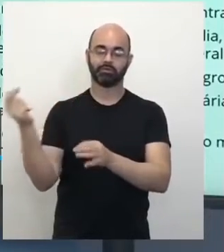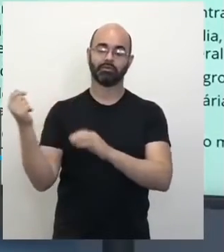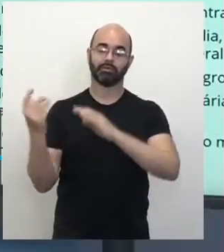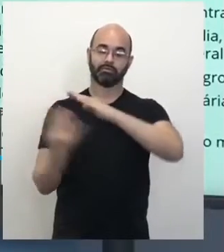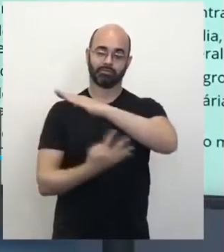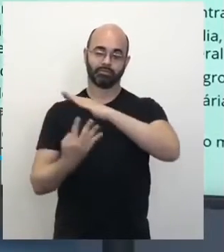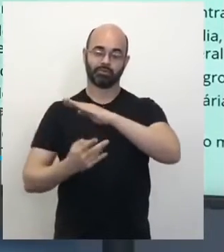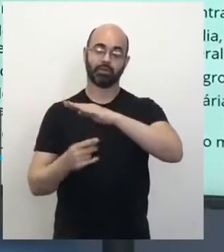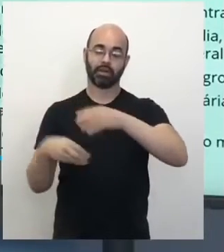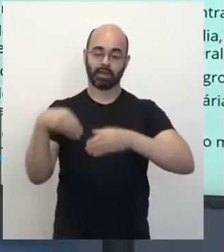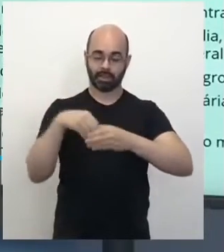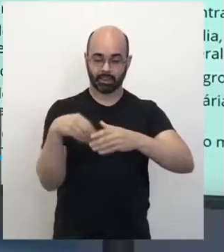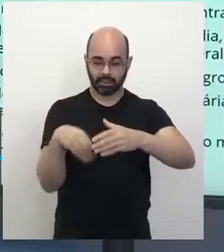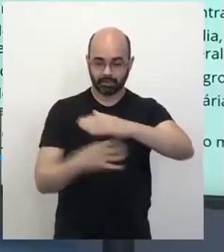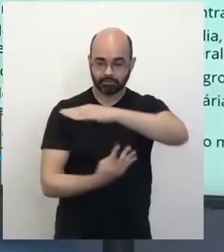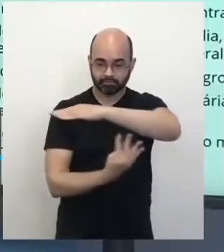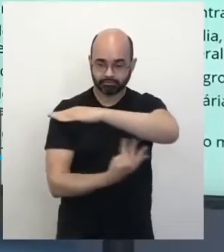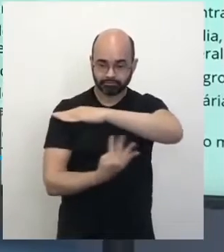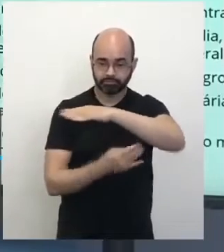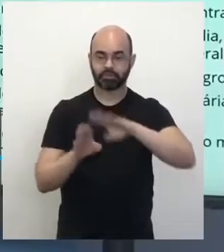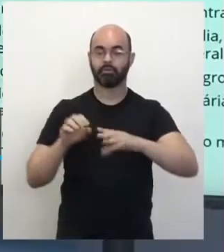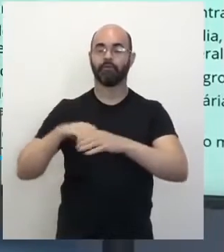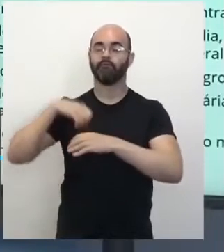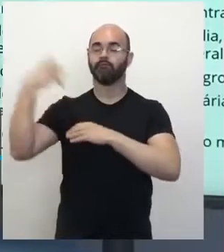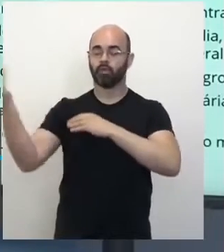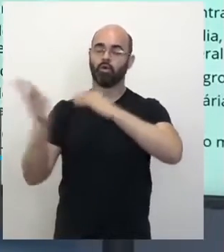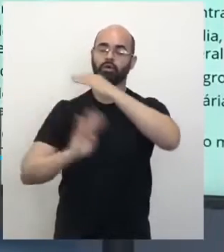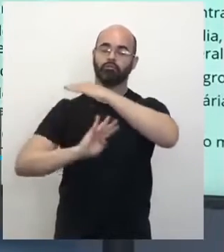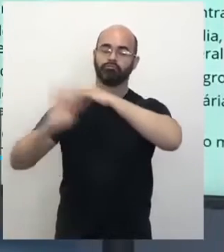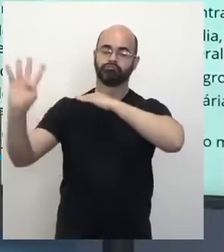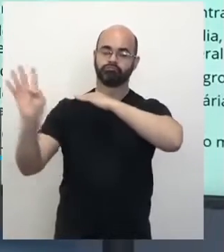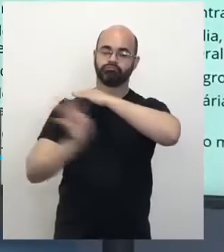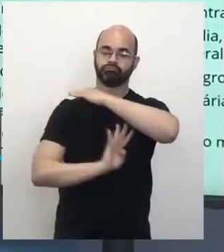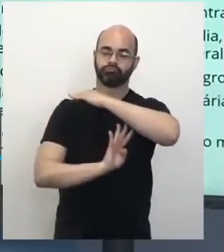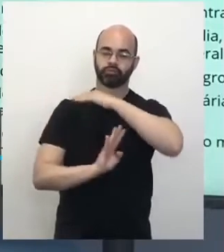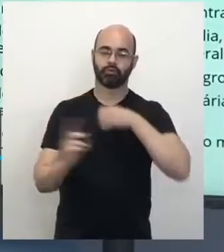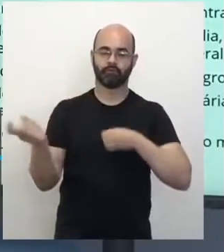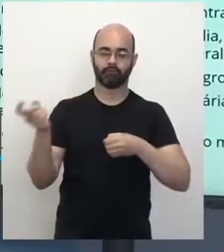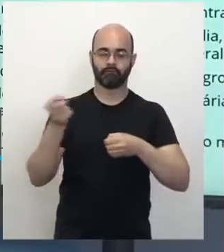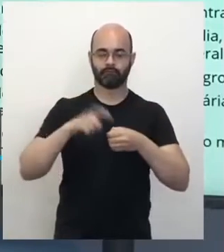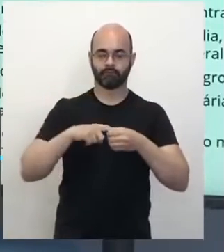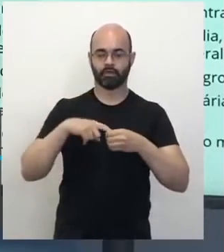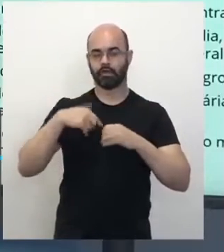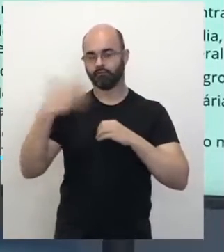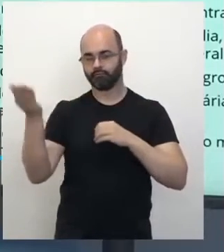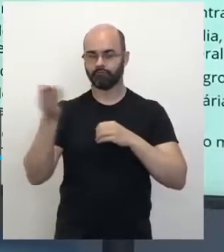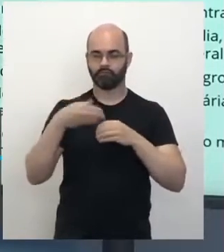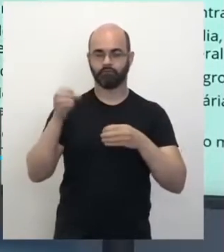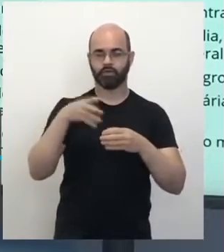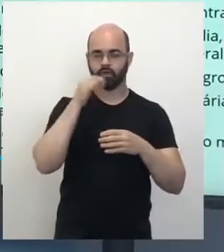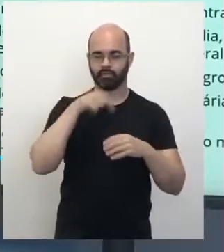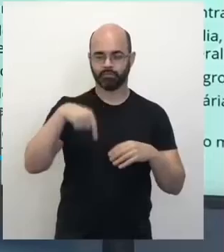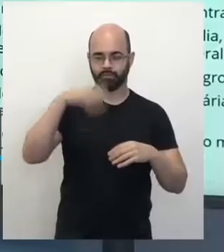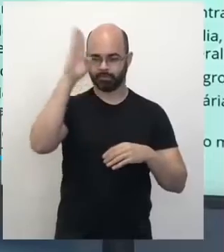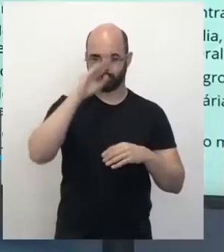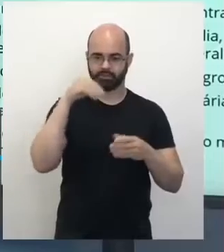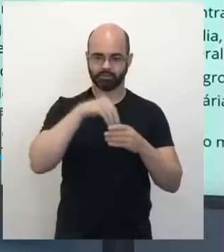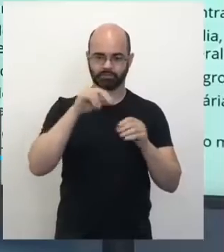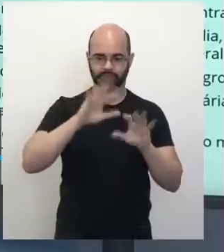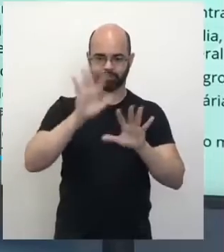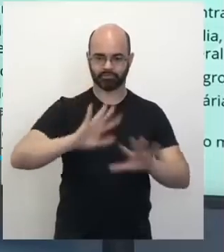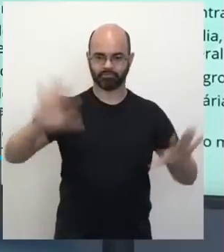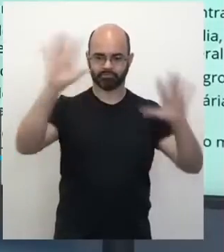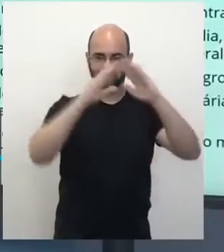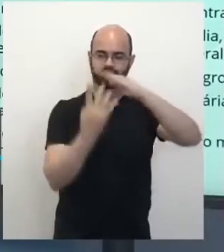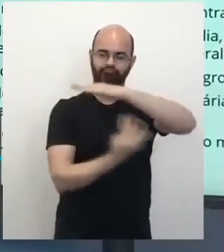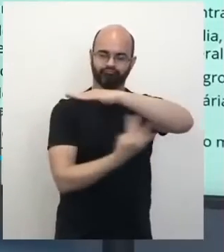como depois aí externamente, né? Então, os migrantes, né, mudando aí de regiões dentro do Brasil, né, e depois